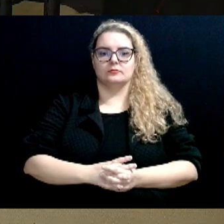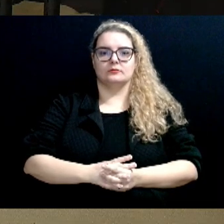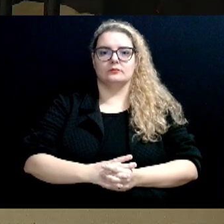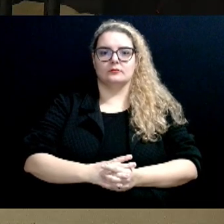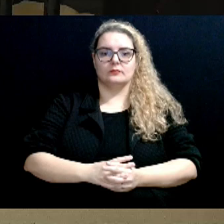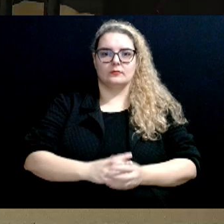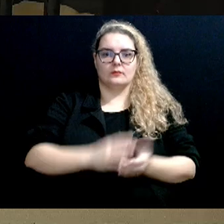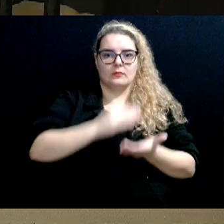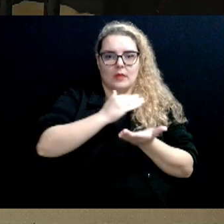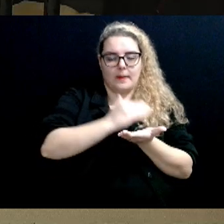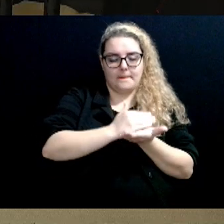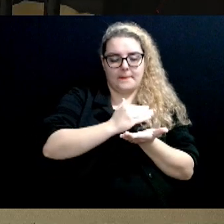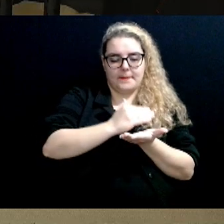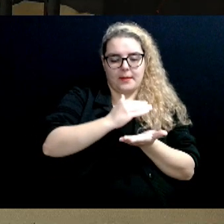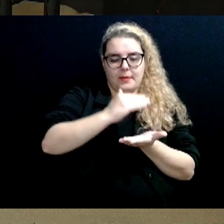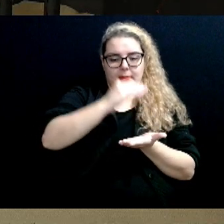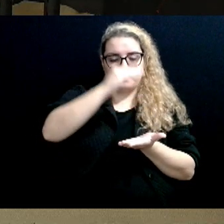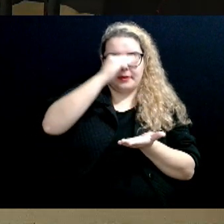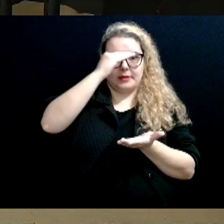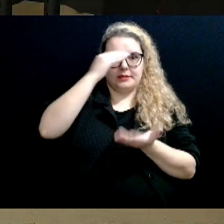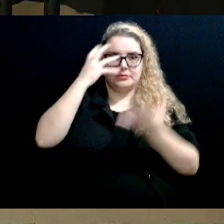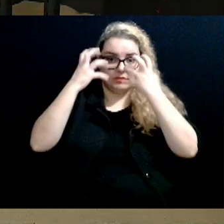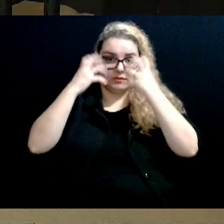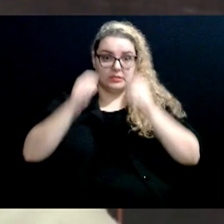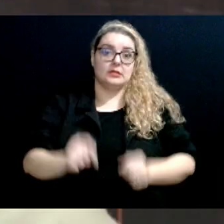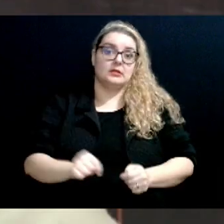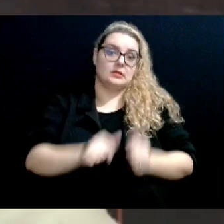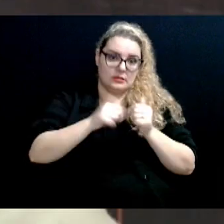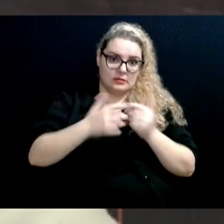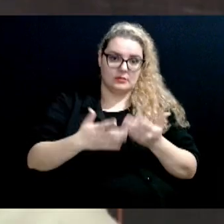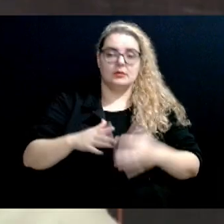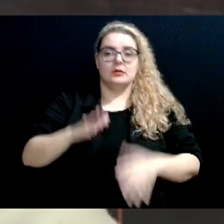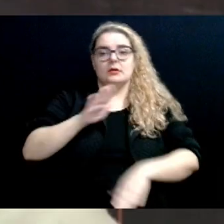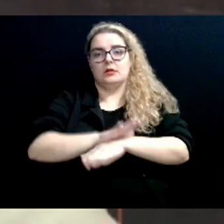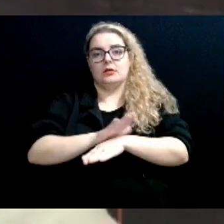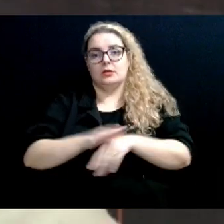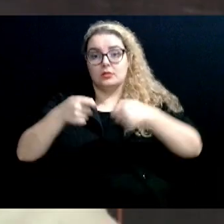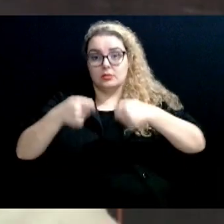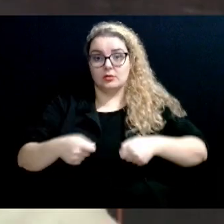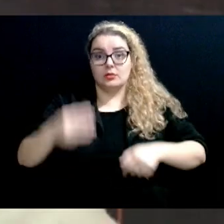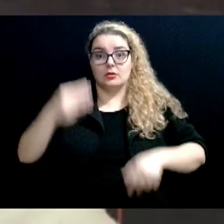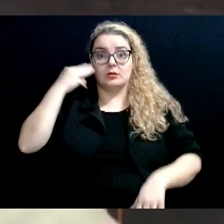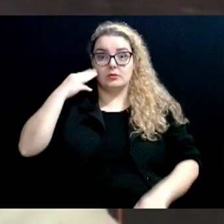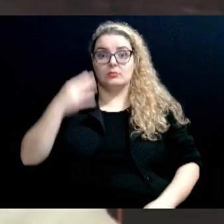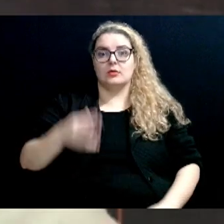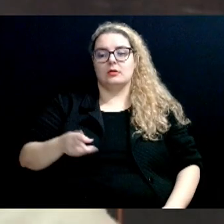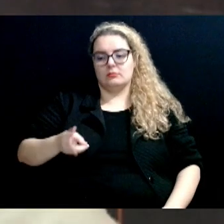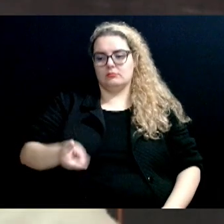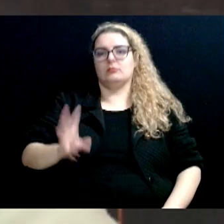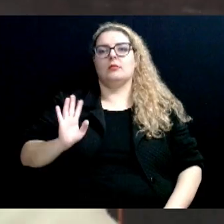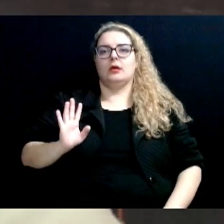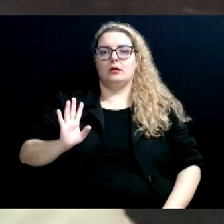são benéficos, né, e ajudam na consolidação da memória. Então, se for lá